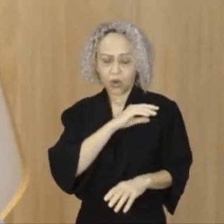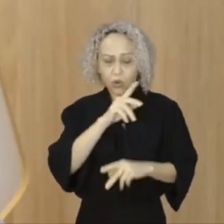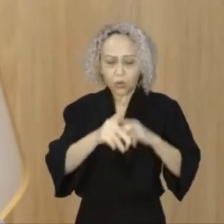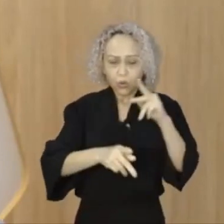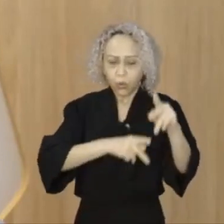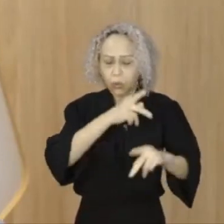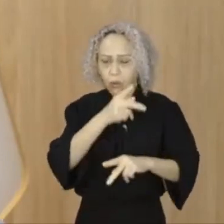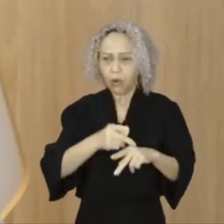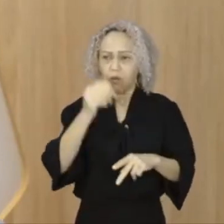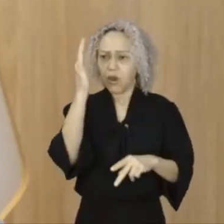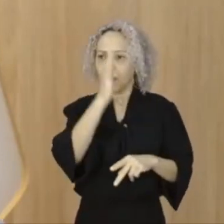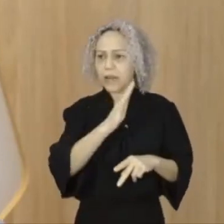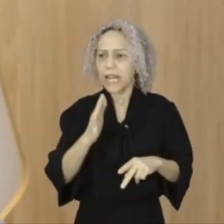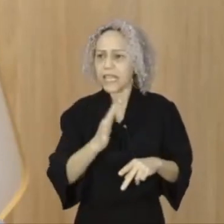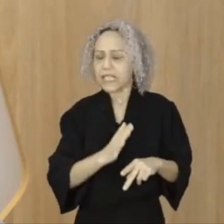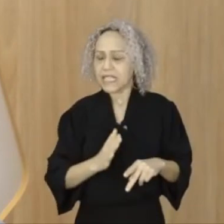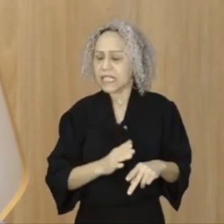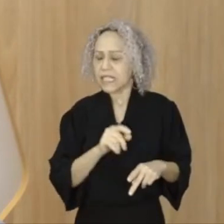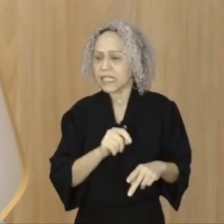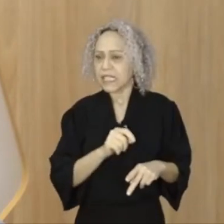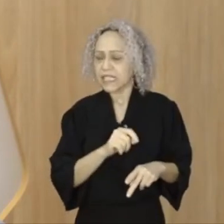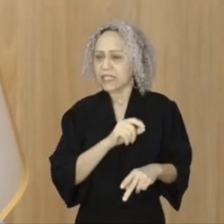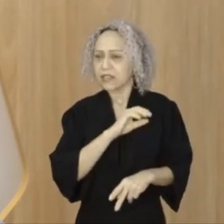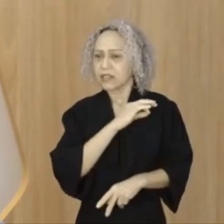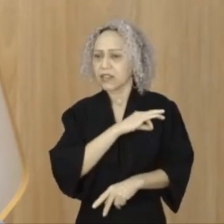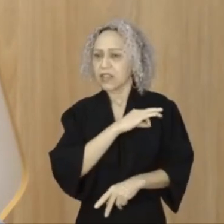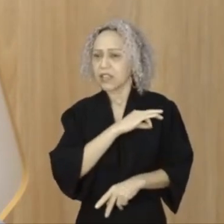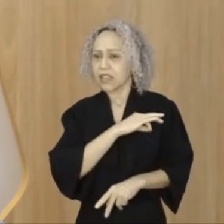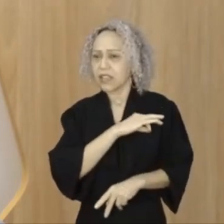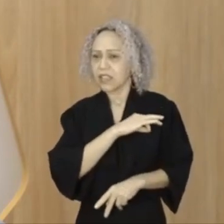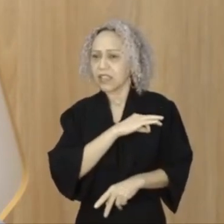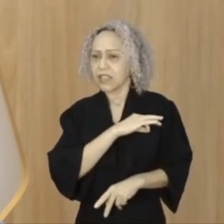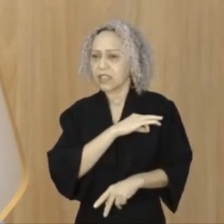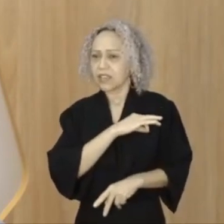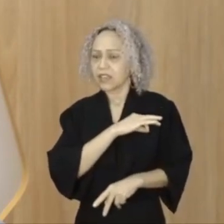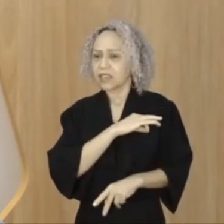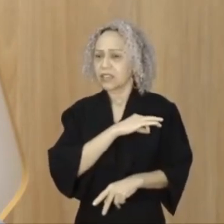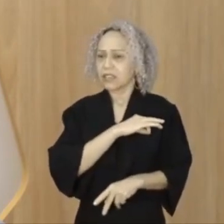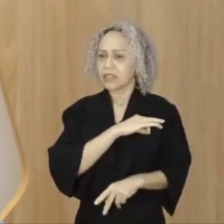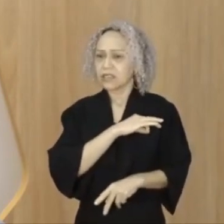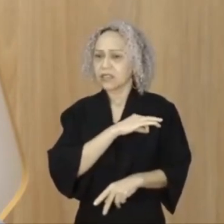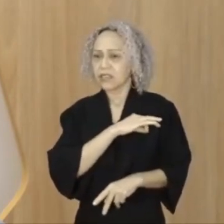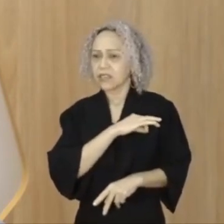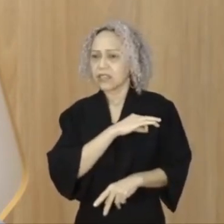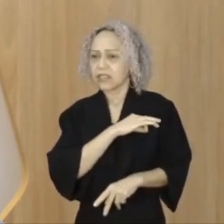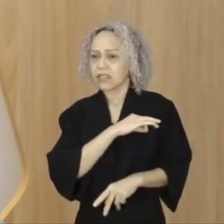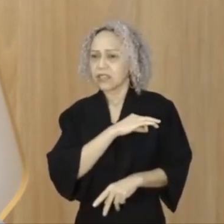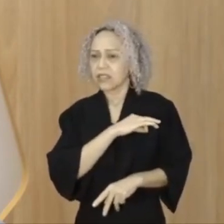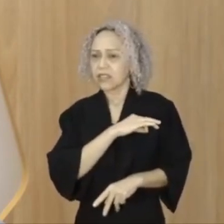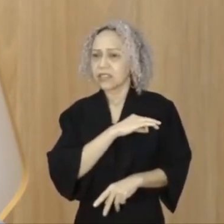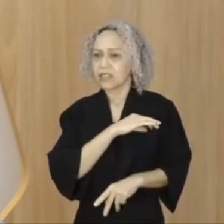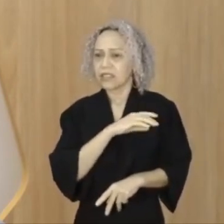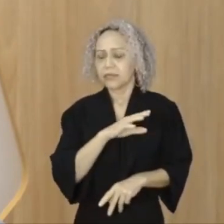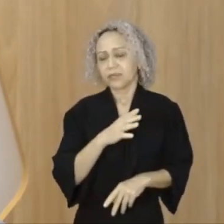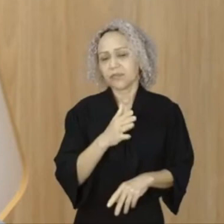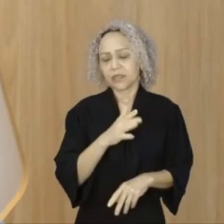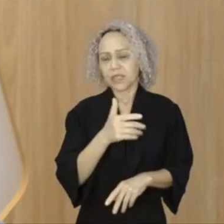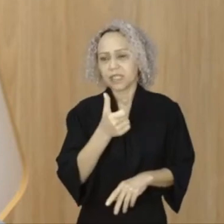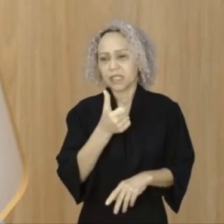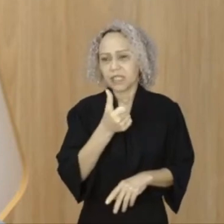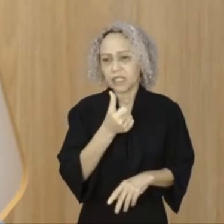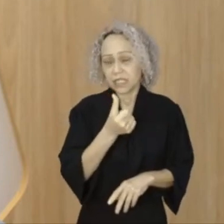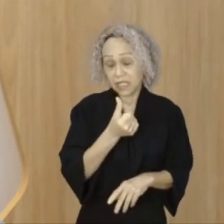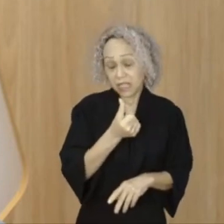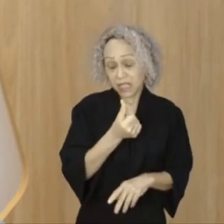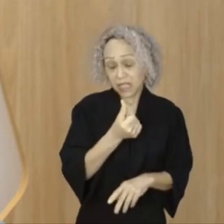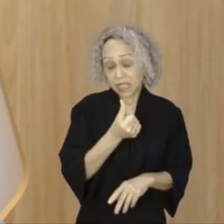O Brasil hoje perde na renda per capita, por causa desses desgovernos, do Temer e do Bolsonaro. Nós passamos a ter uma renda per capita menor do que a